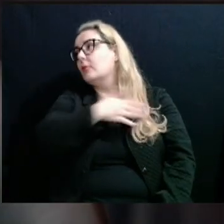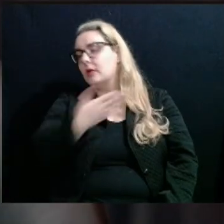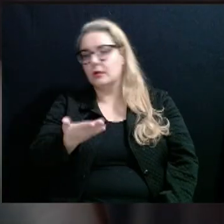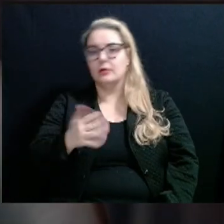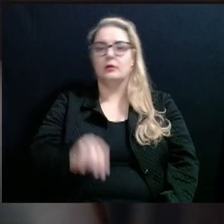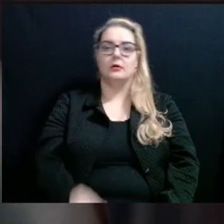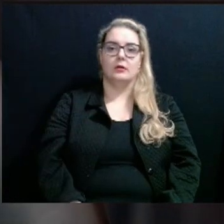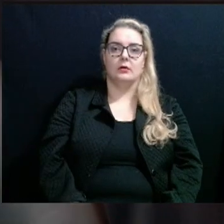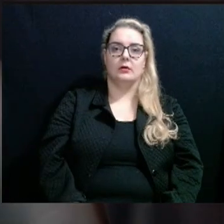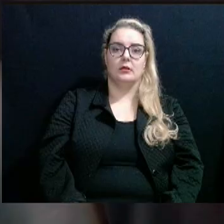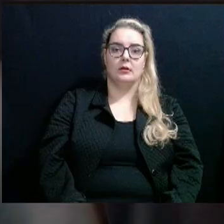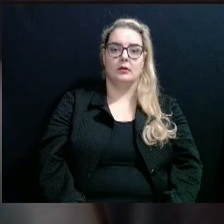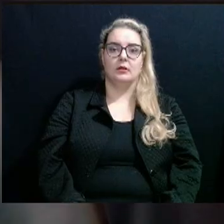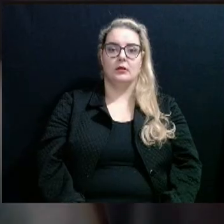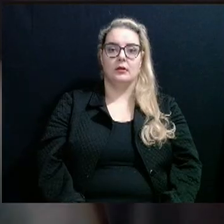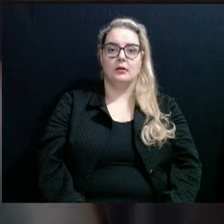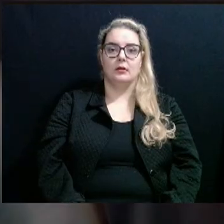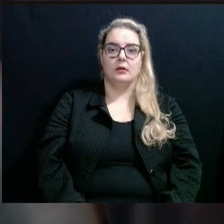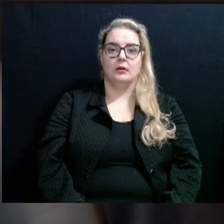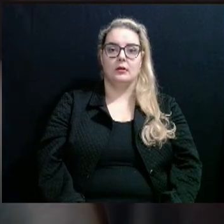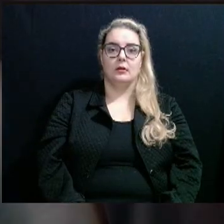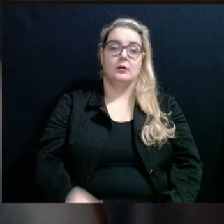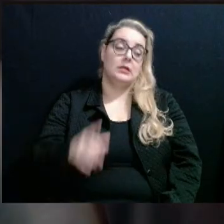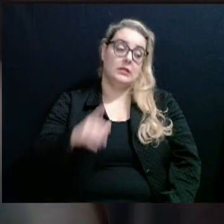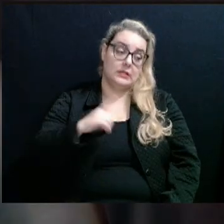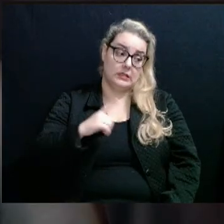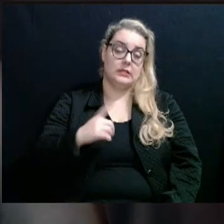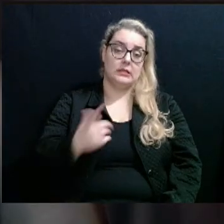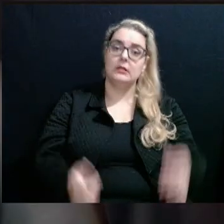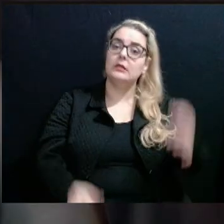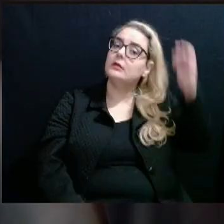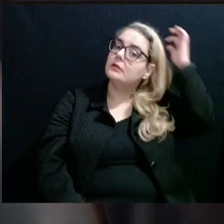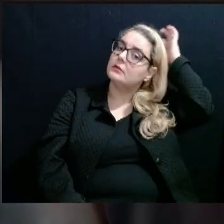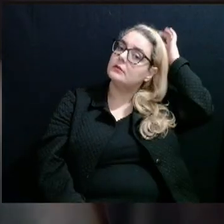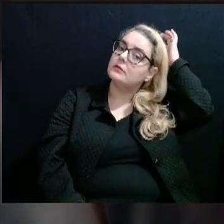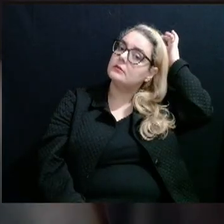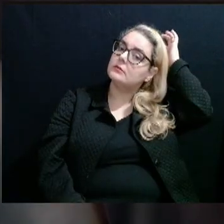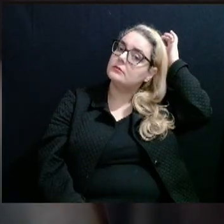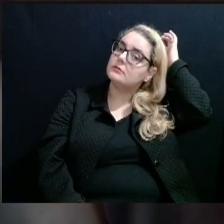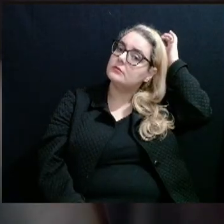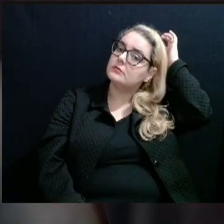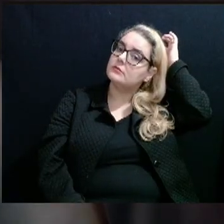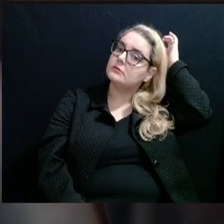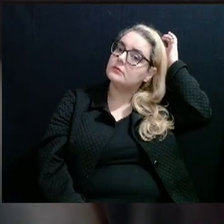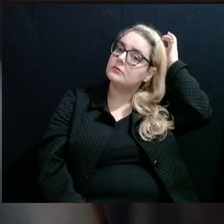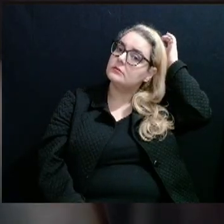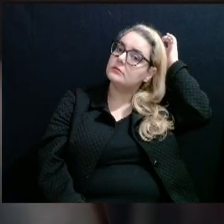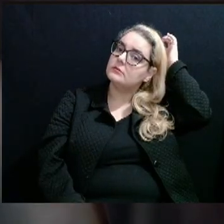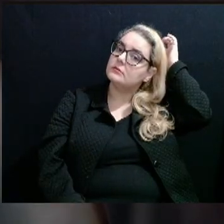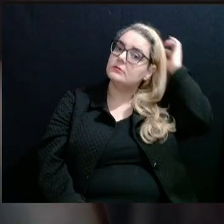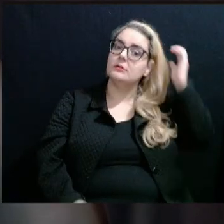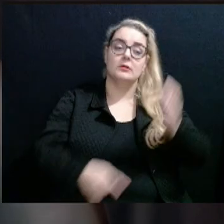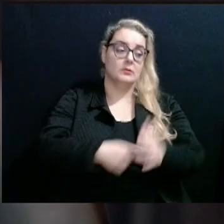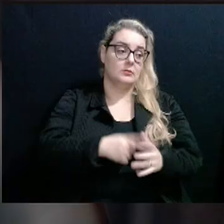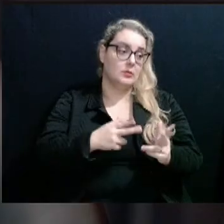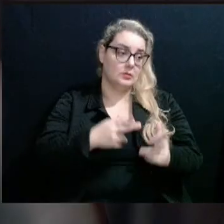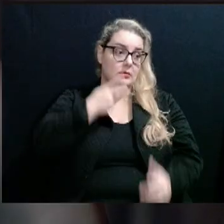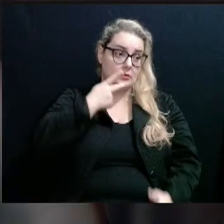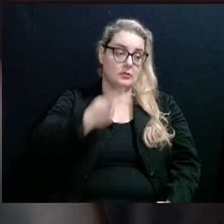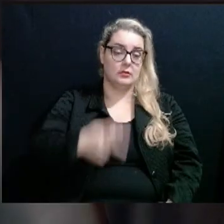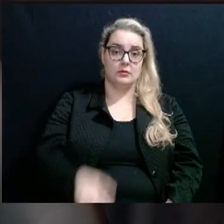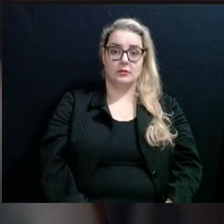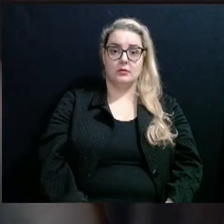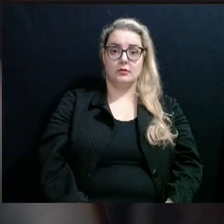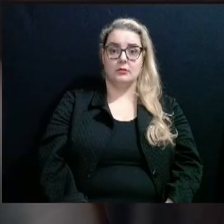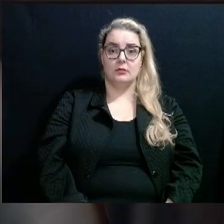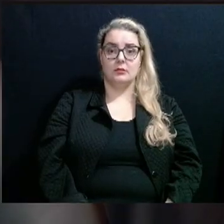né? Existe, e aí envolve várias coisas. Primeiro, como você falou, o